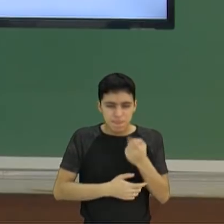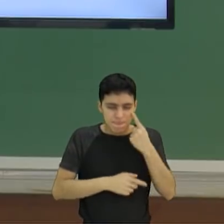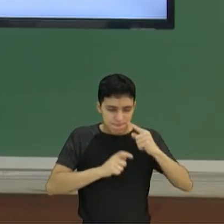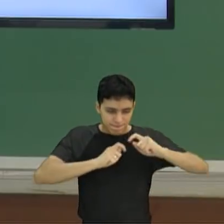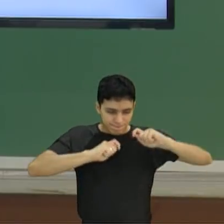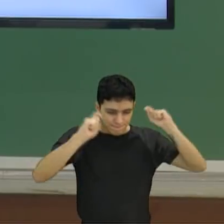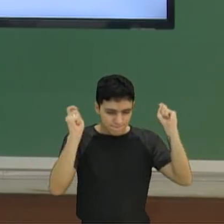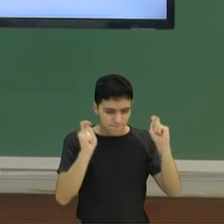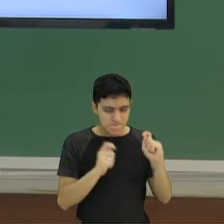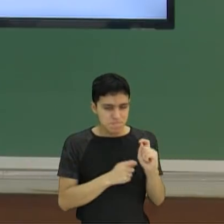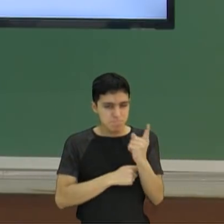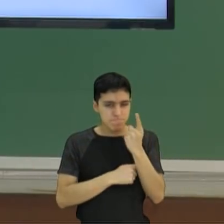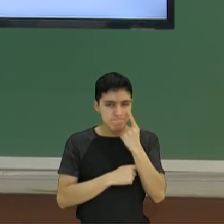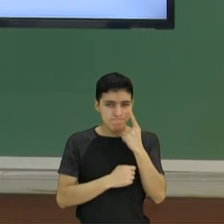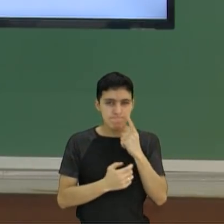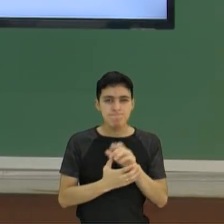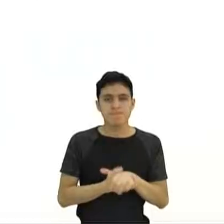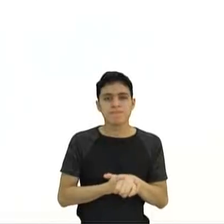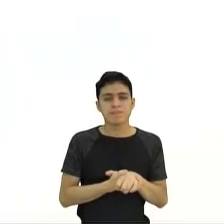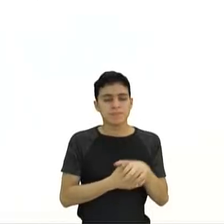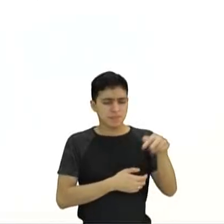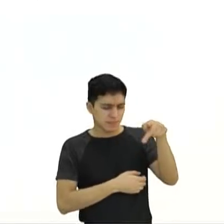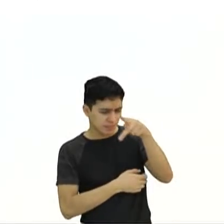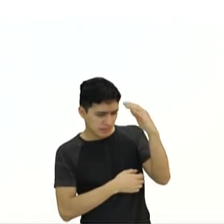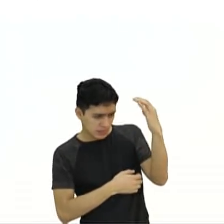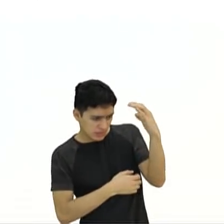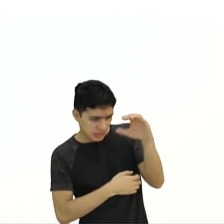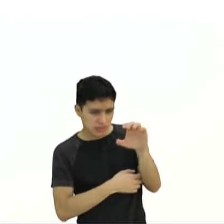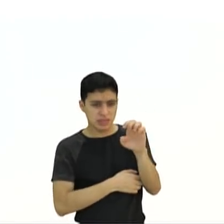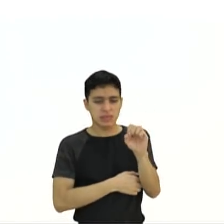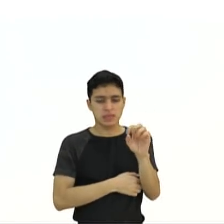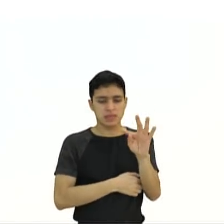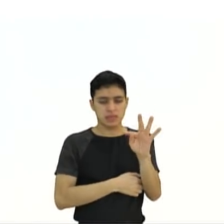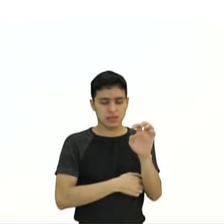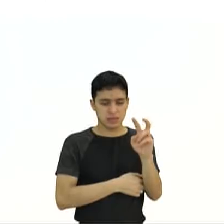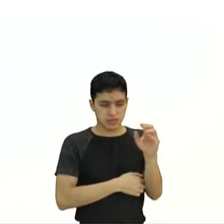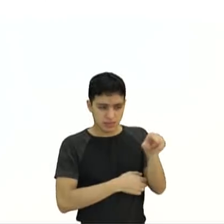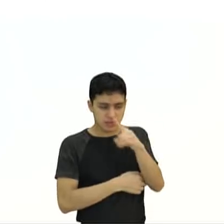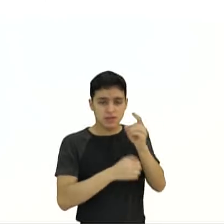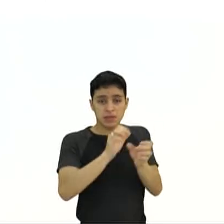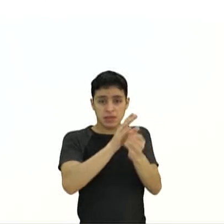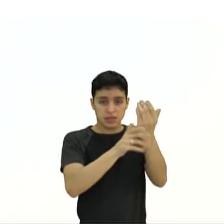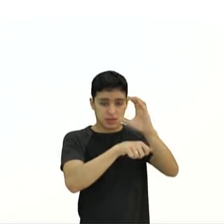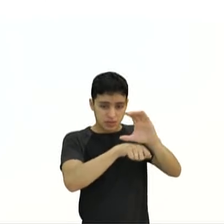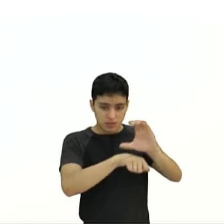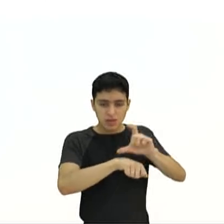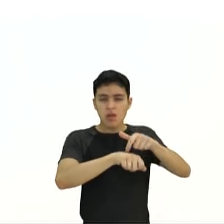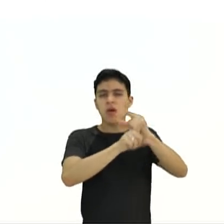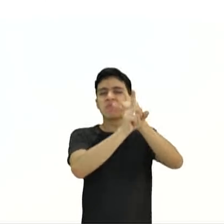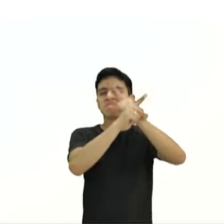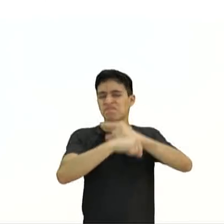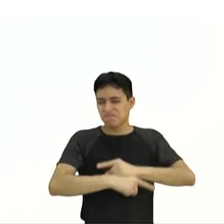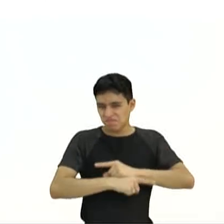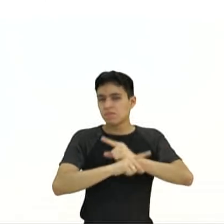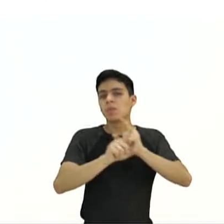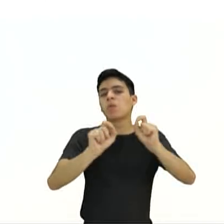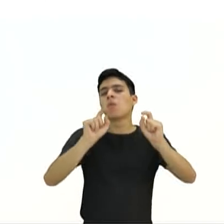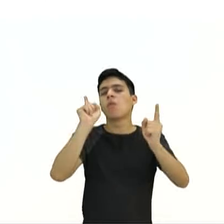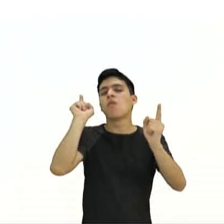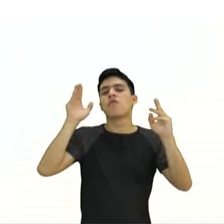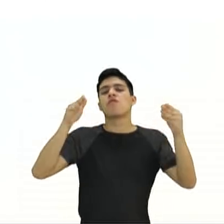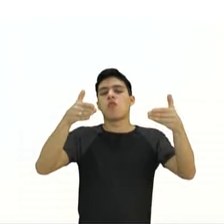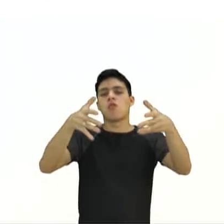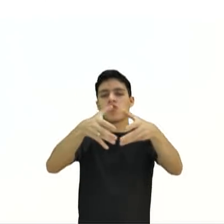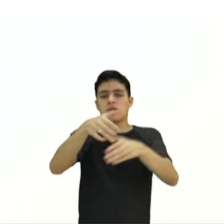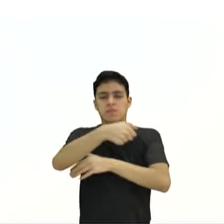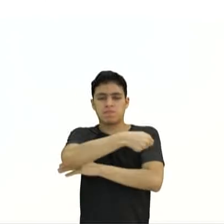possibilidade, confira comigo, né? O professor de ciências Estevão Zelioli criou um curso no contraturno direcionado para alunos